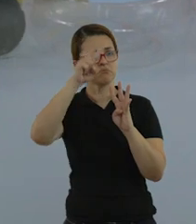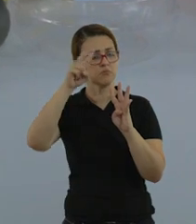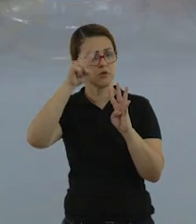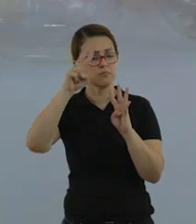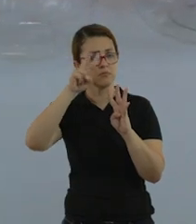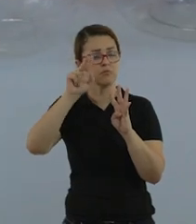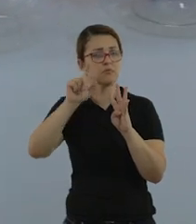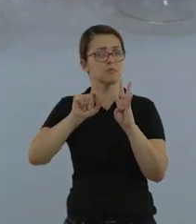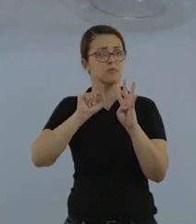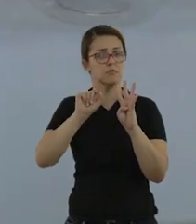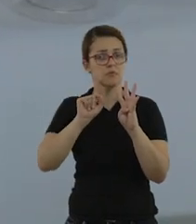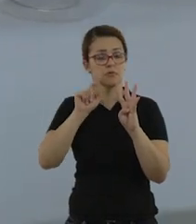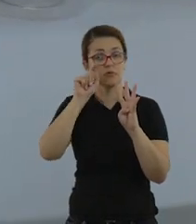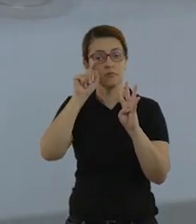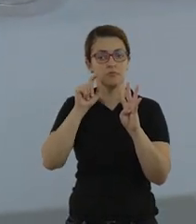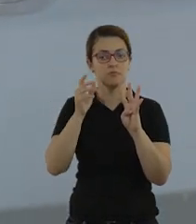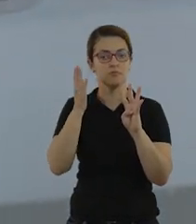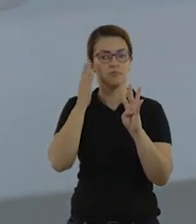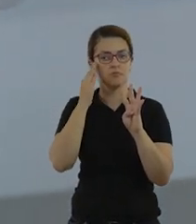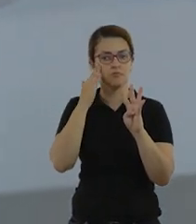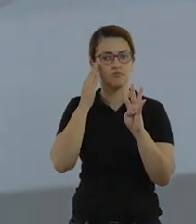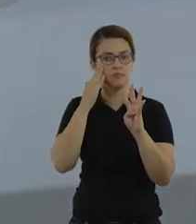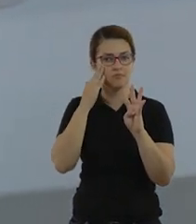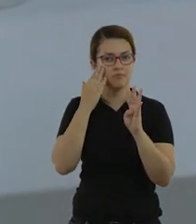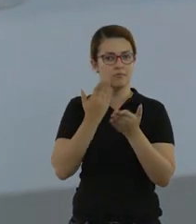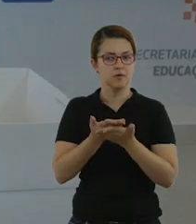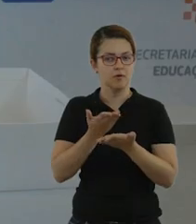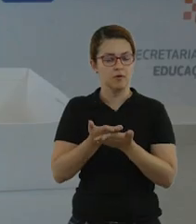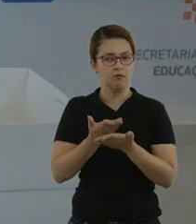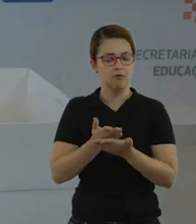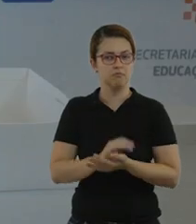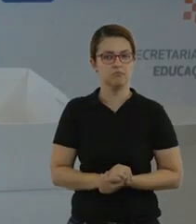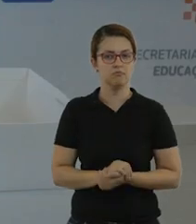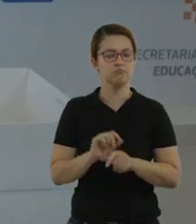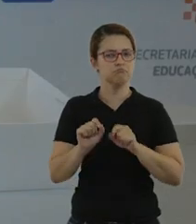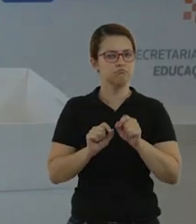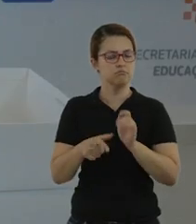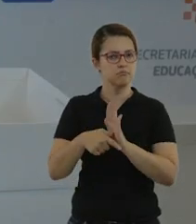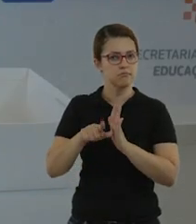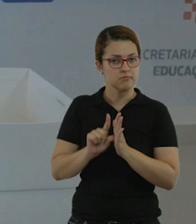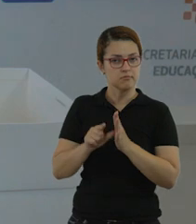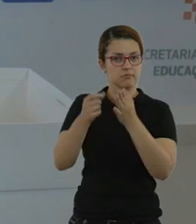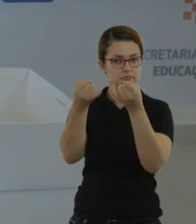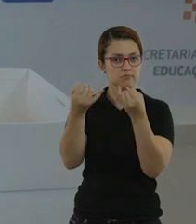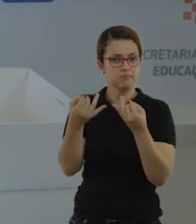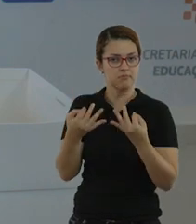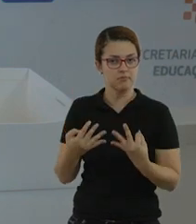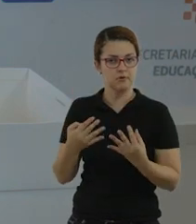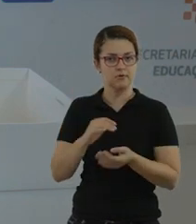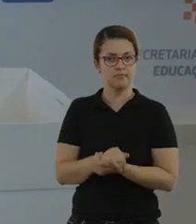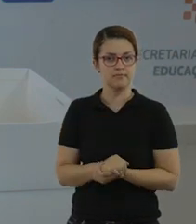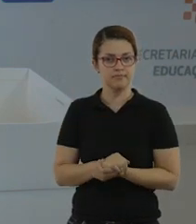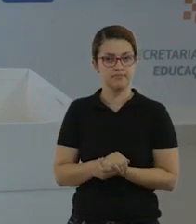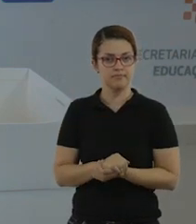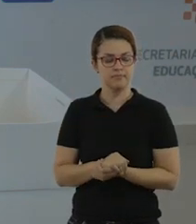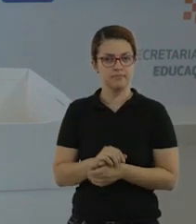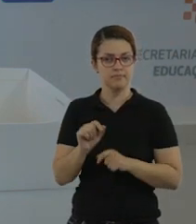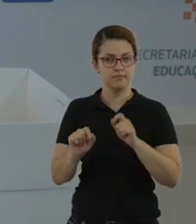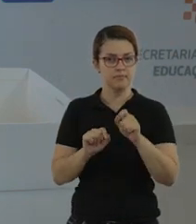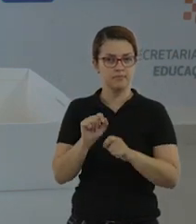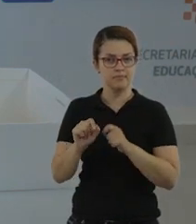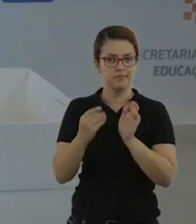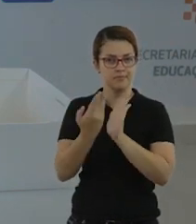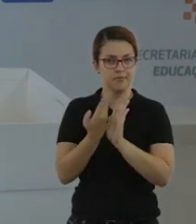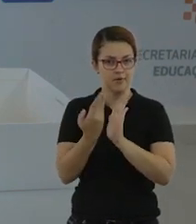aí um pouquinho, pessoal? Agora a gente vai lá para a nossa aula. Então, antes de começar a nossa atividade, vocês vão pegar